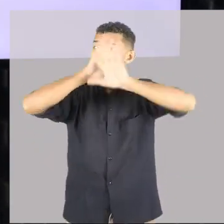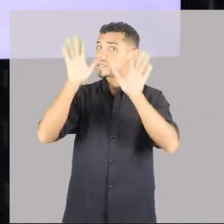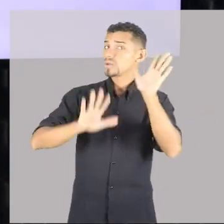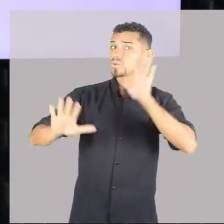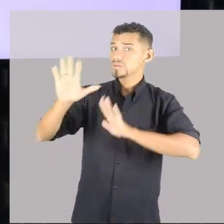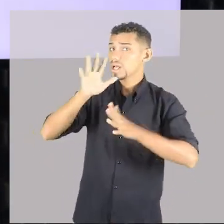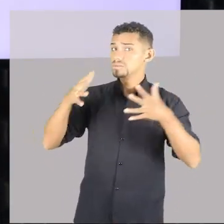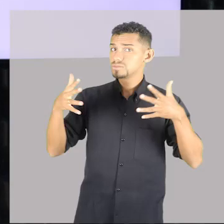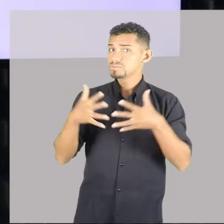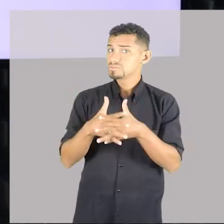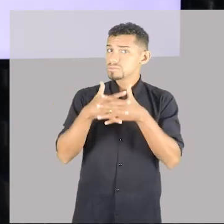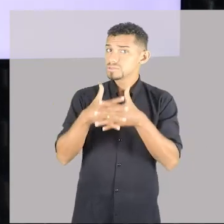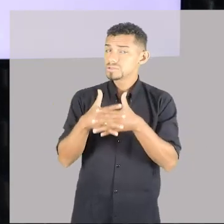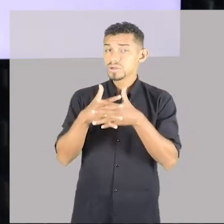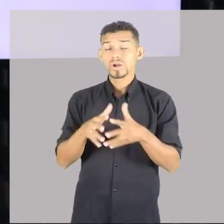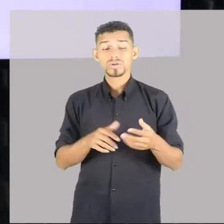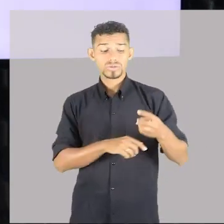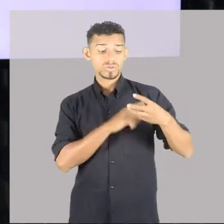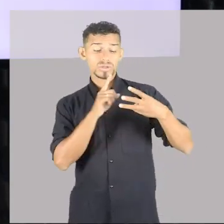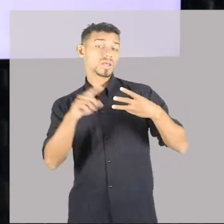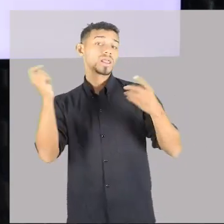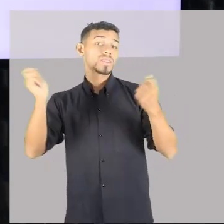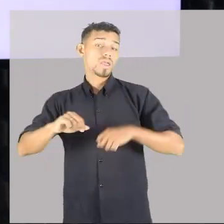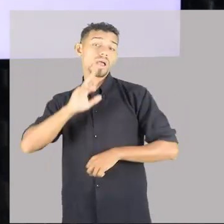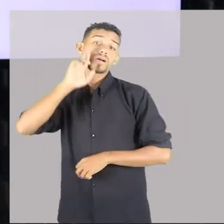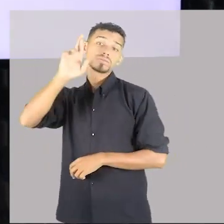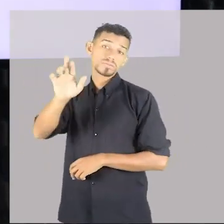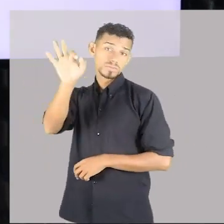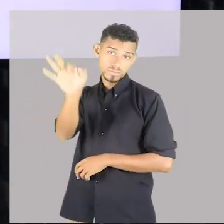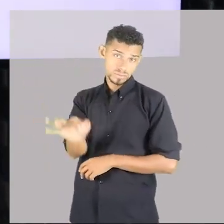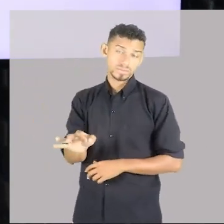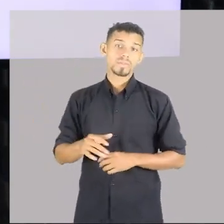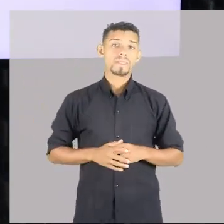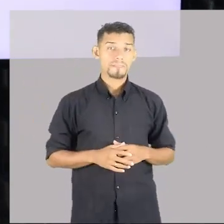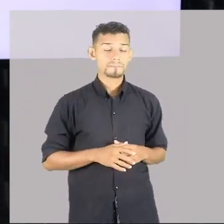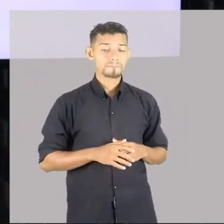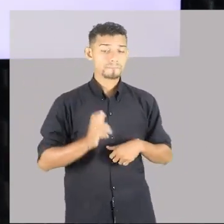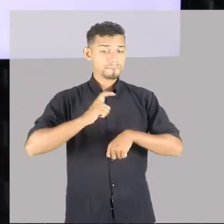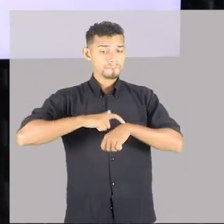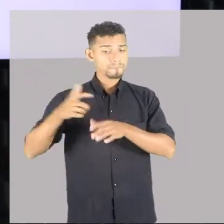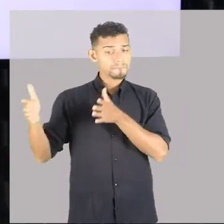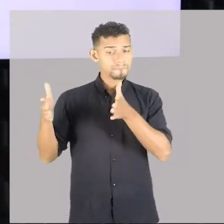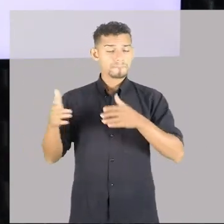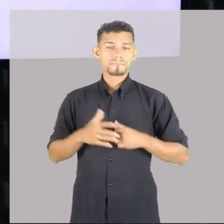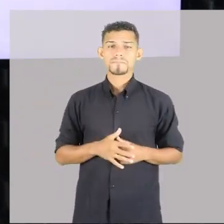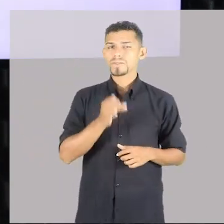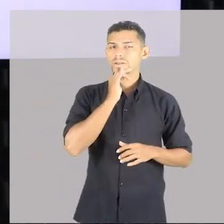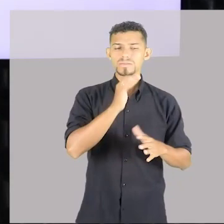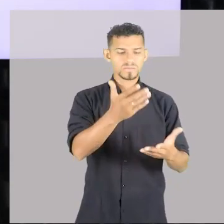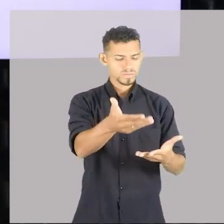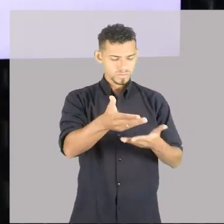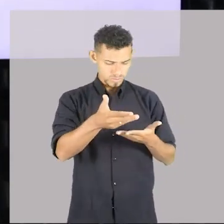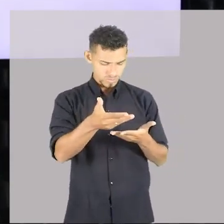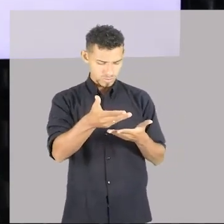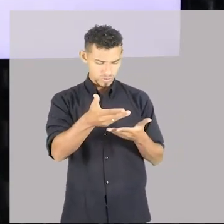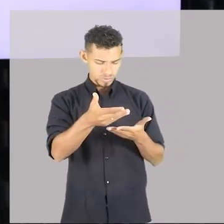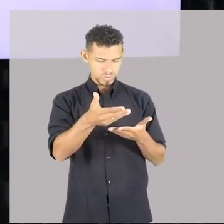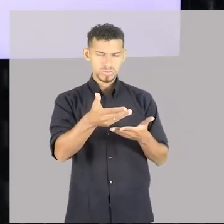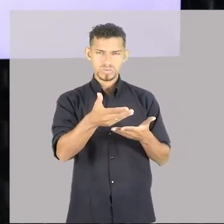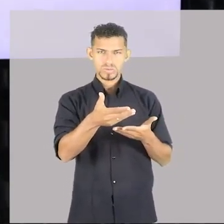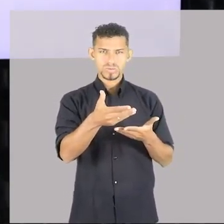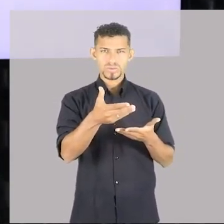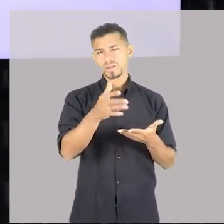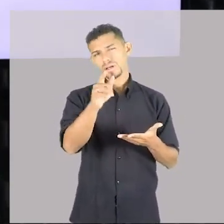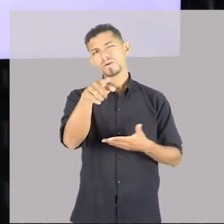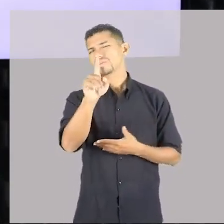não confundir com um outro prazo, que é o prazo de decidir. O prazo para interposição de recurso, você recebeu uma decisão contra você. Você